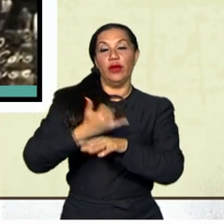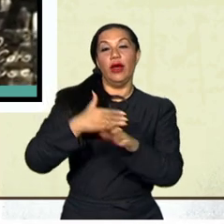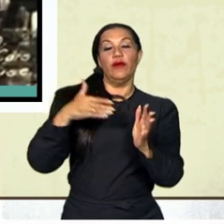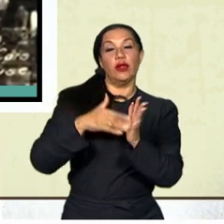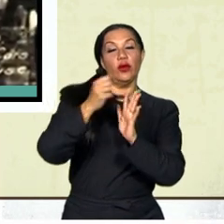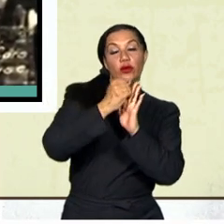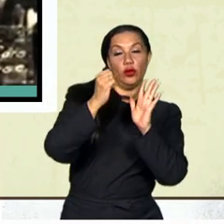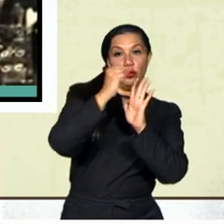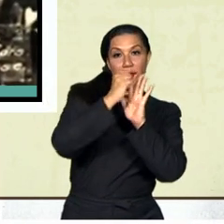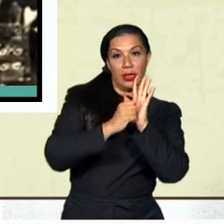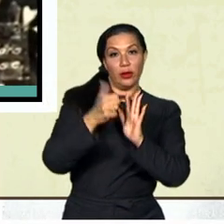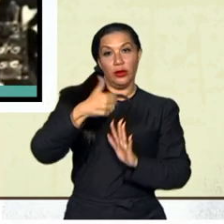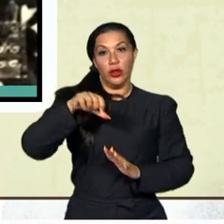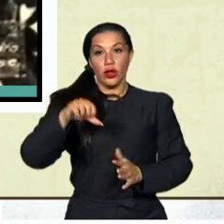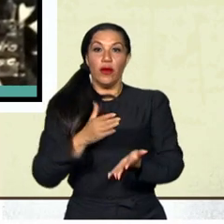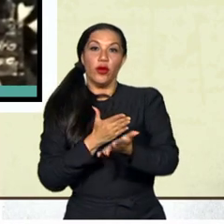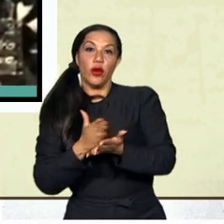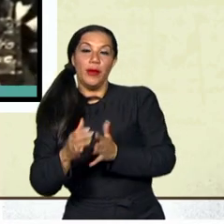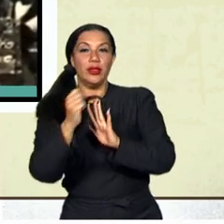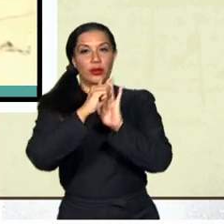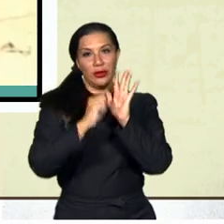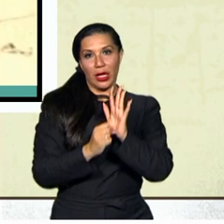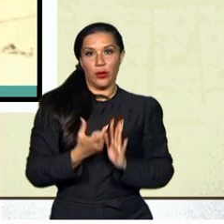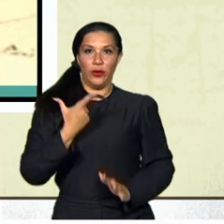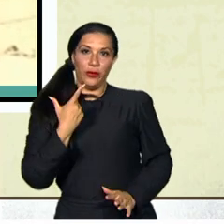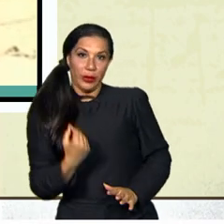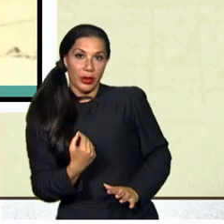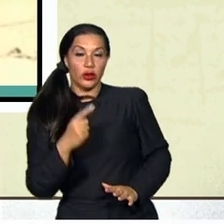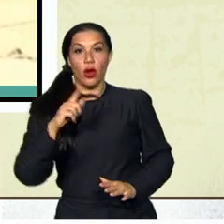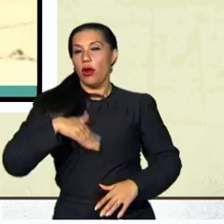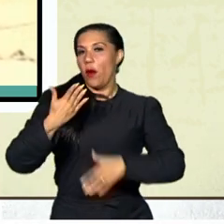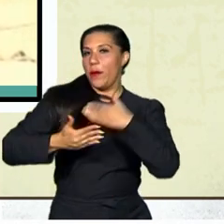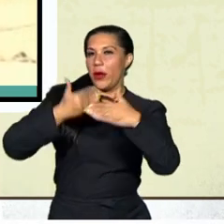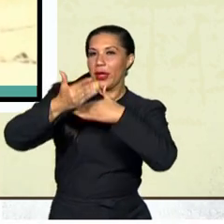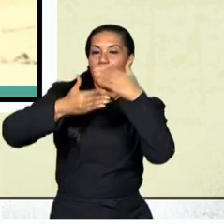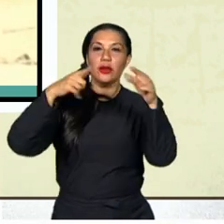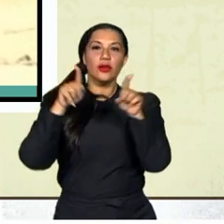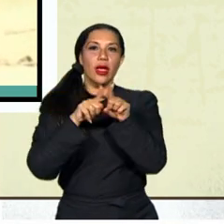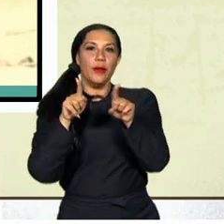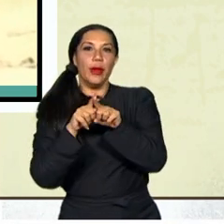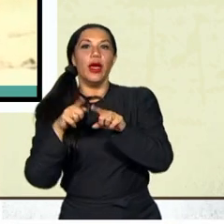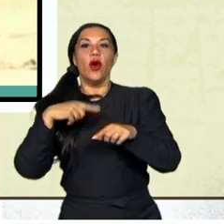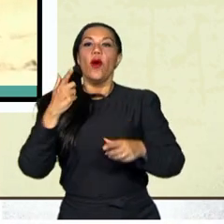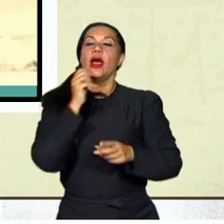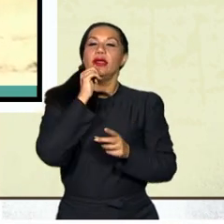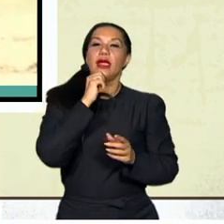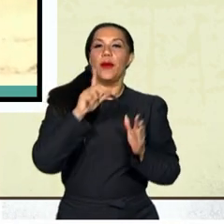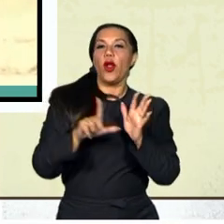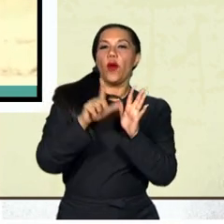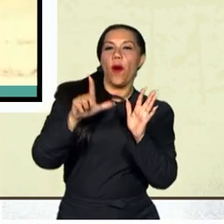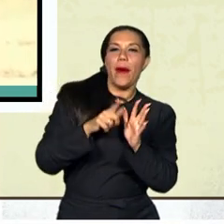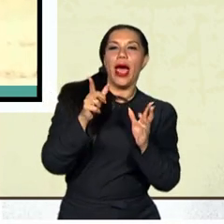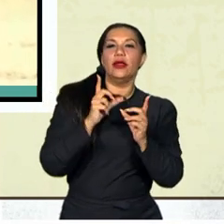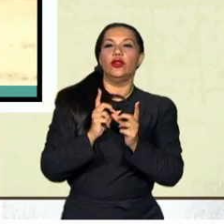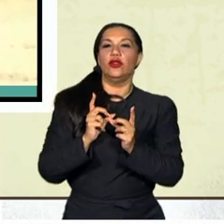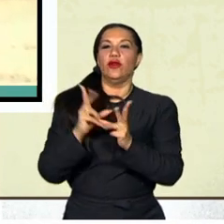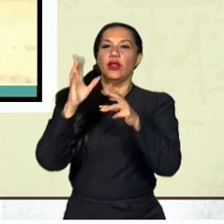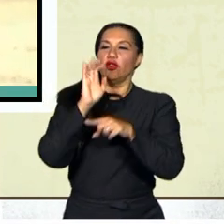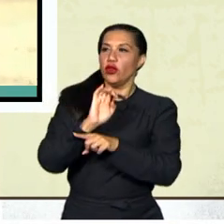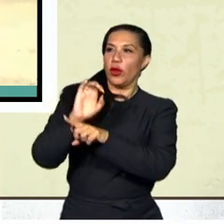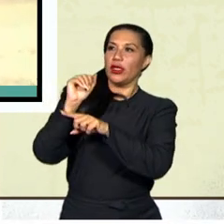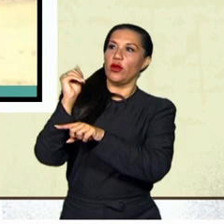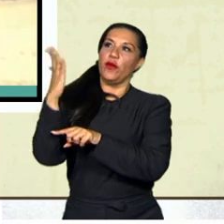século XIX e começo do XX. O progresso trazido pelo comércio de exportação trouxe ao